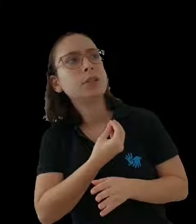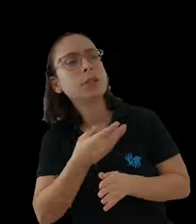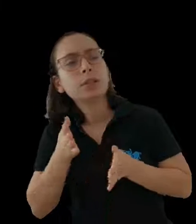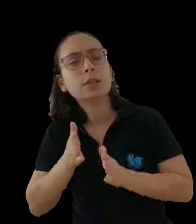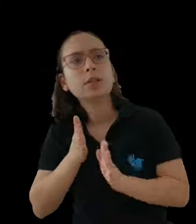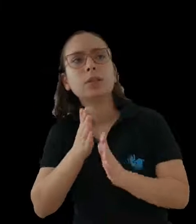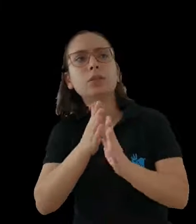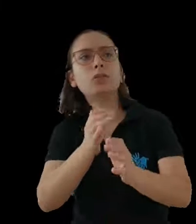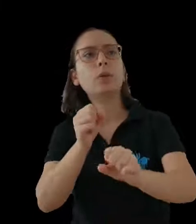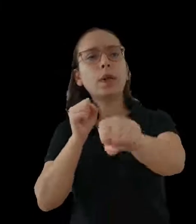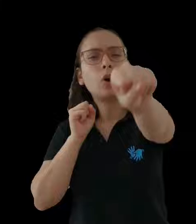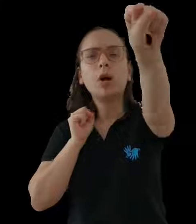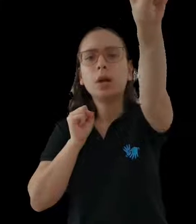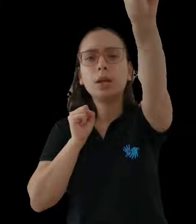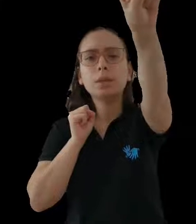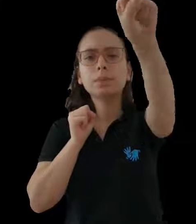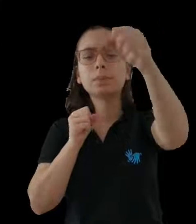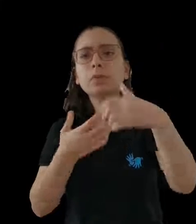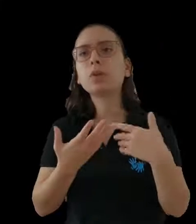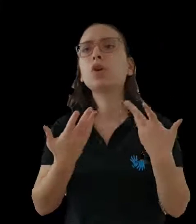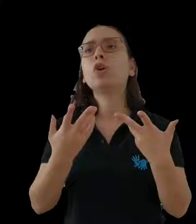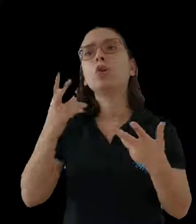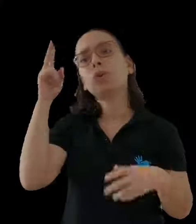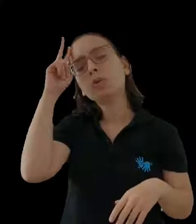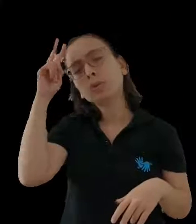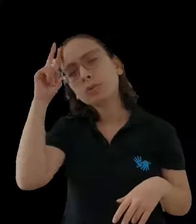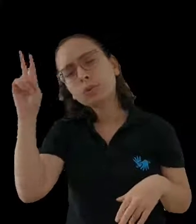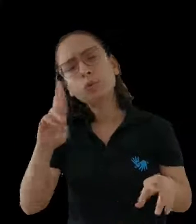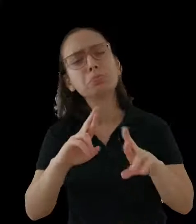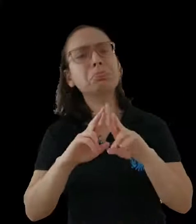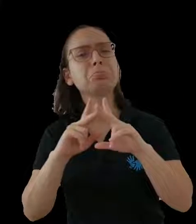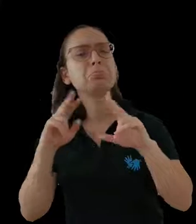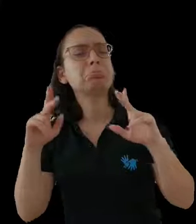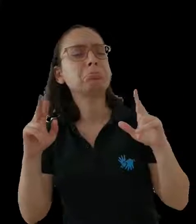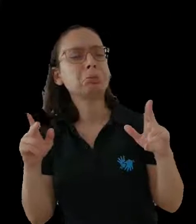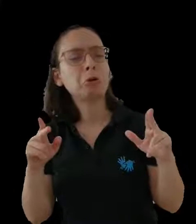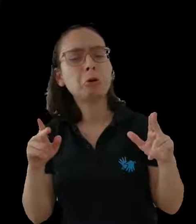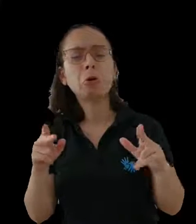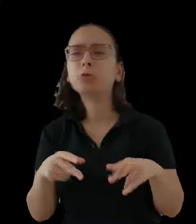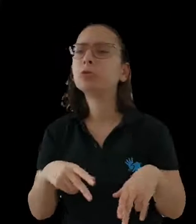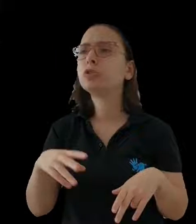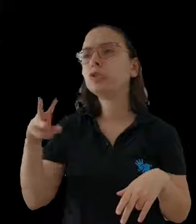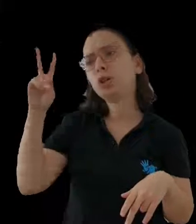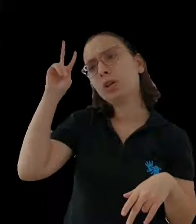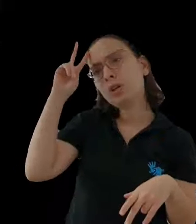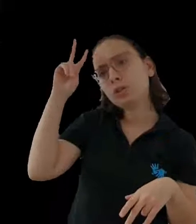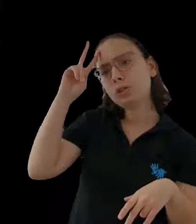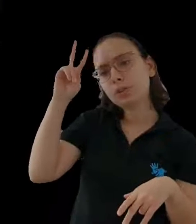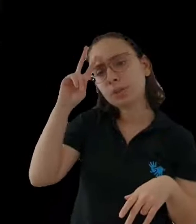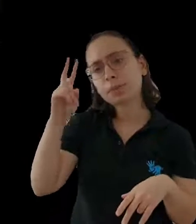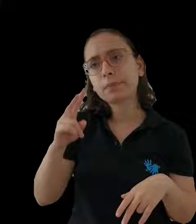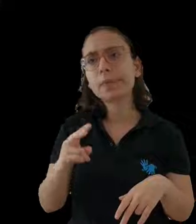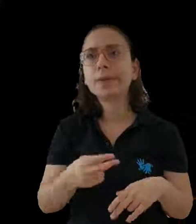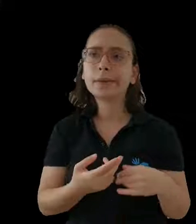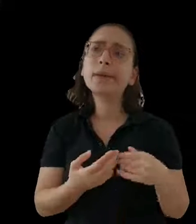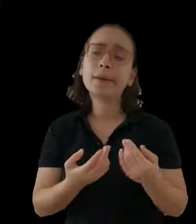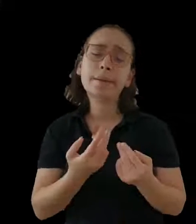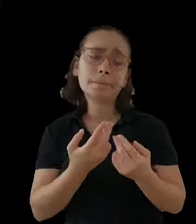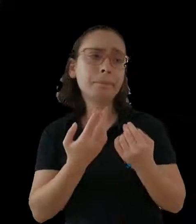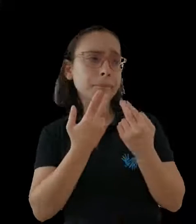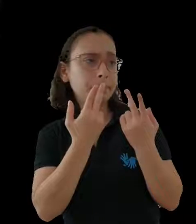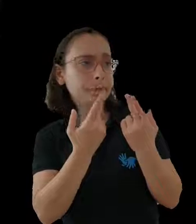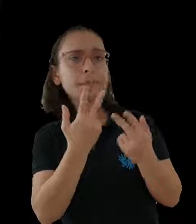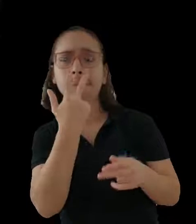jornada do herói diz que é o seguinte: o conto tradicional, tem vários contos tradicionais que têm essa